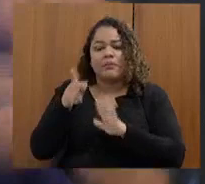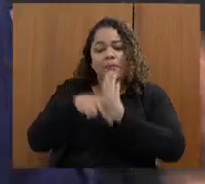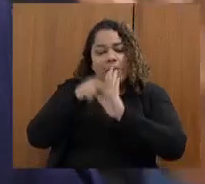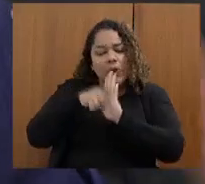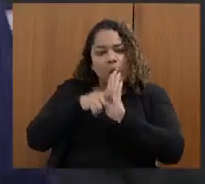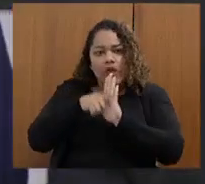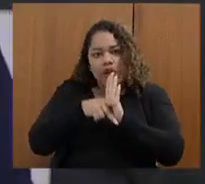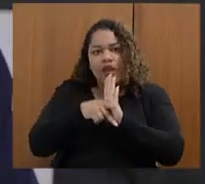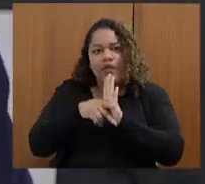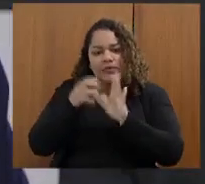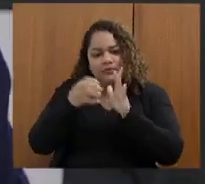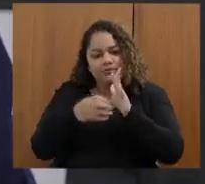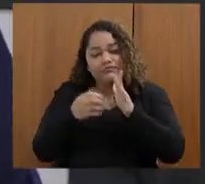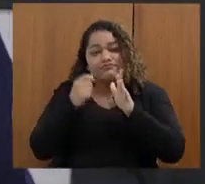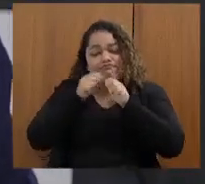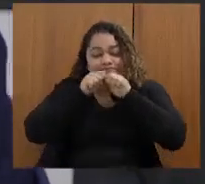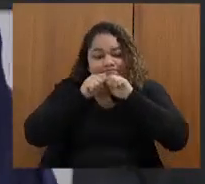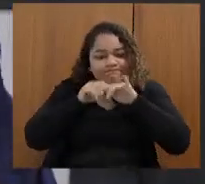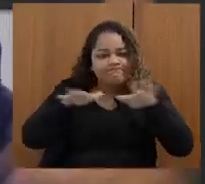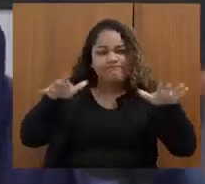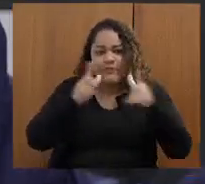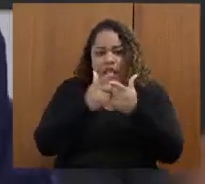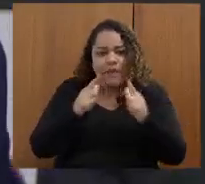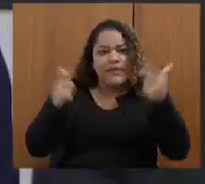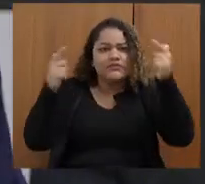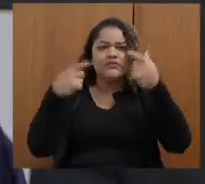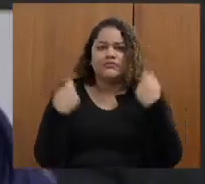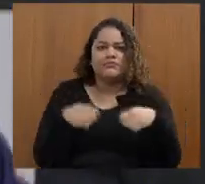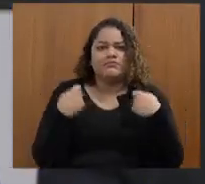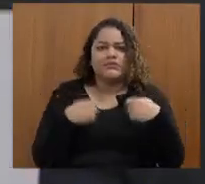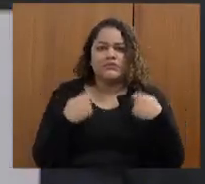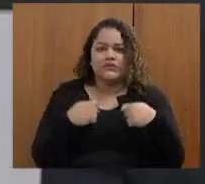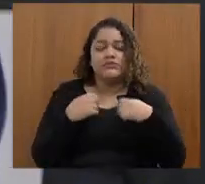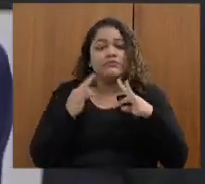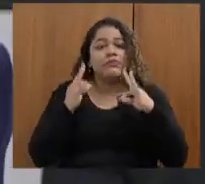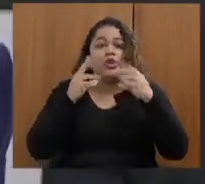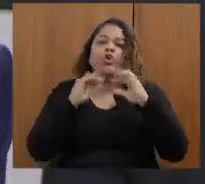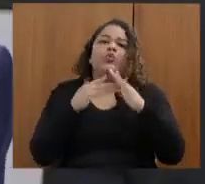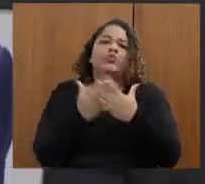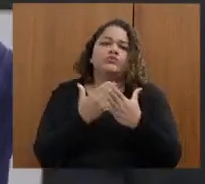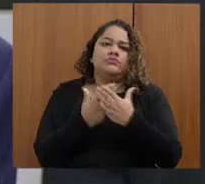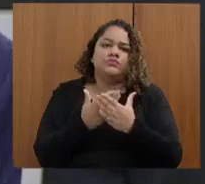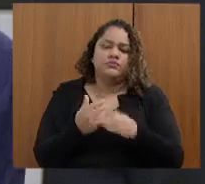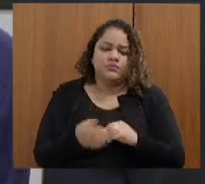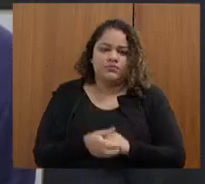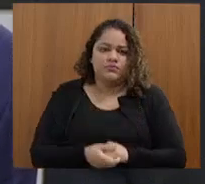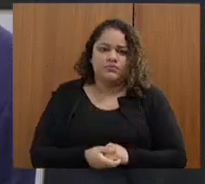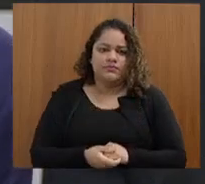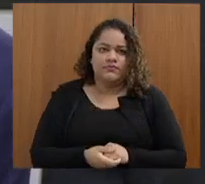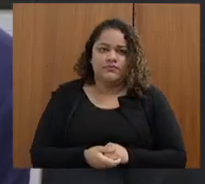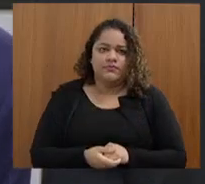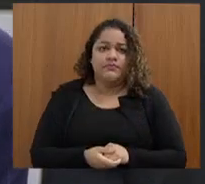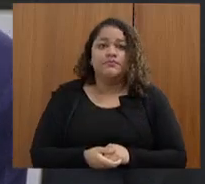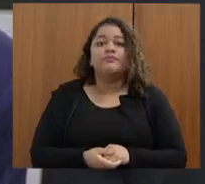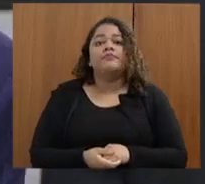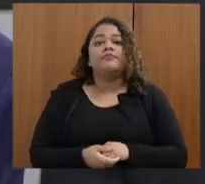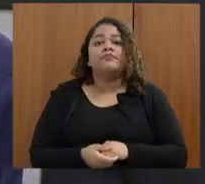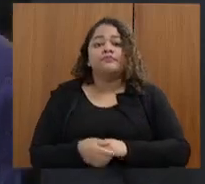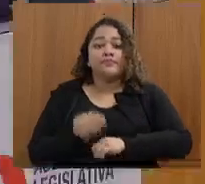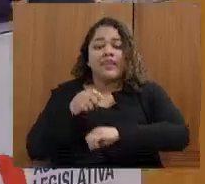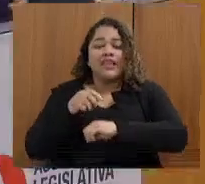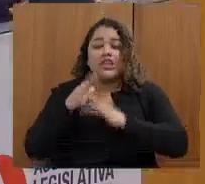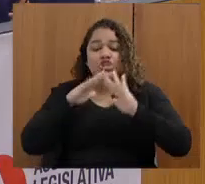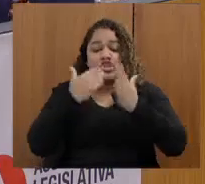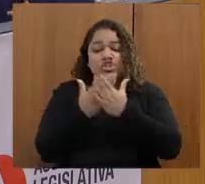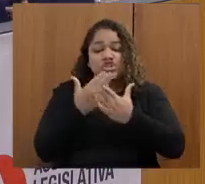com muito mais abrangência que puder chegar em todas as escolas o tempo integral secretário aí eu posso